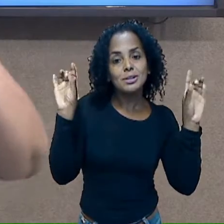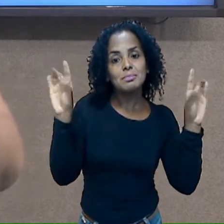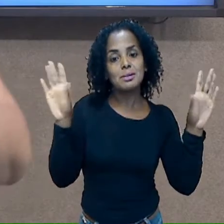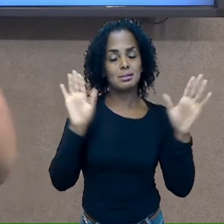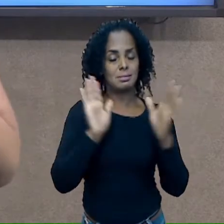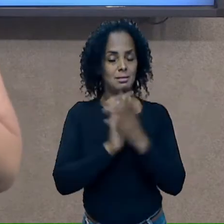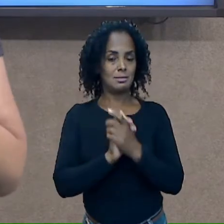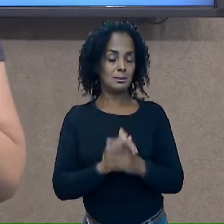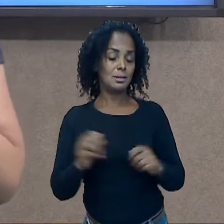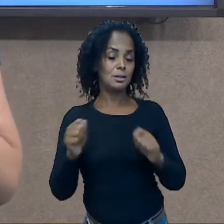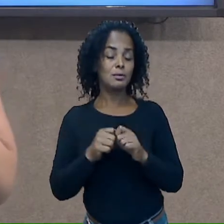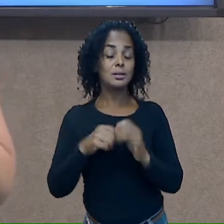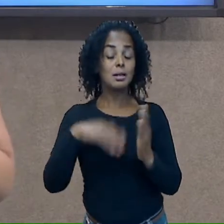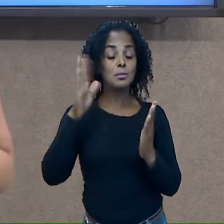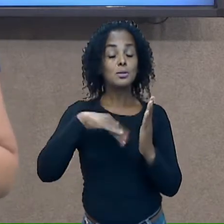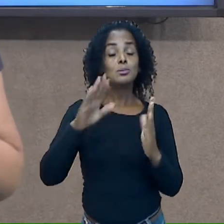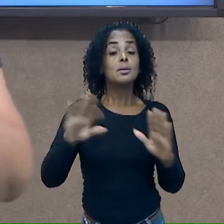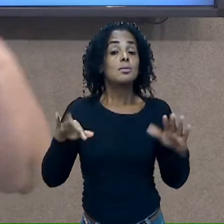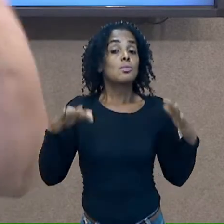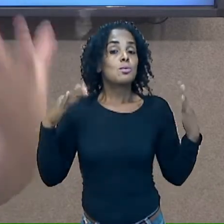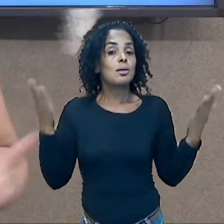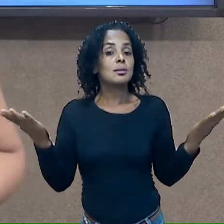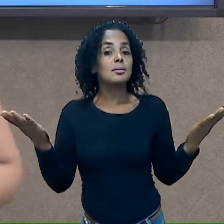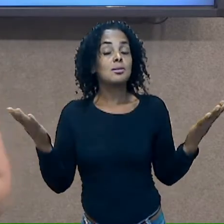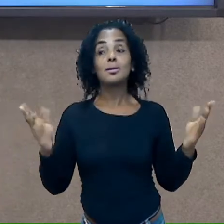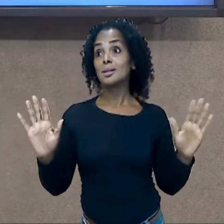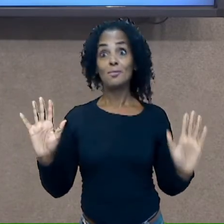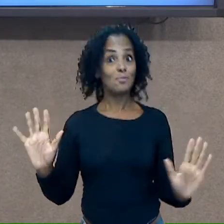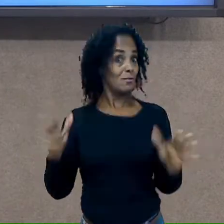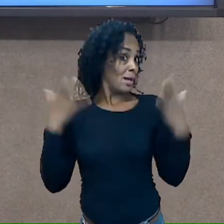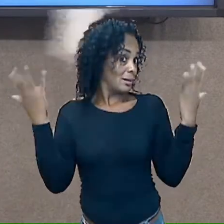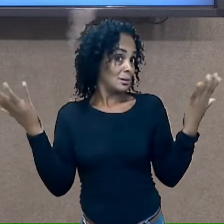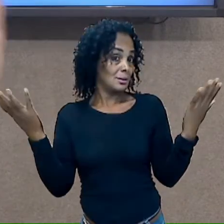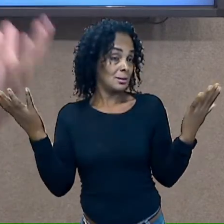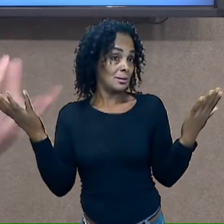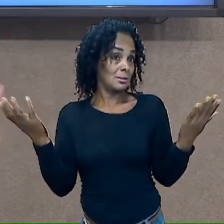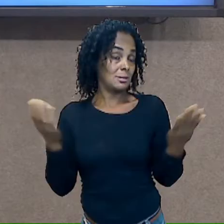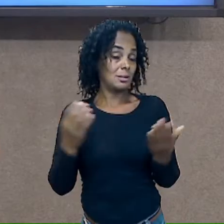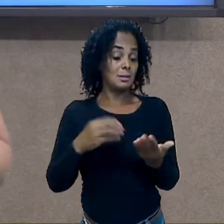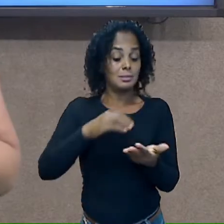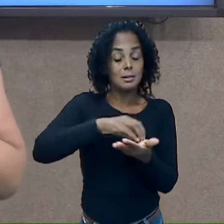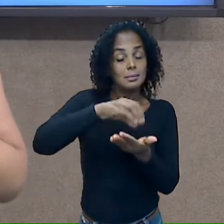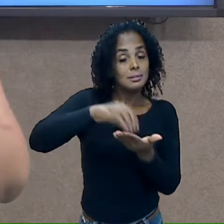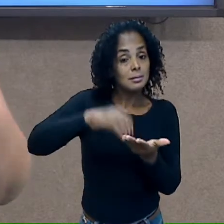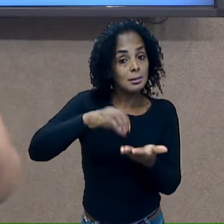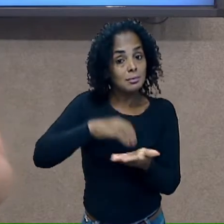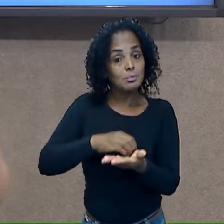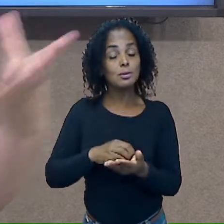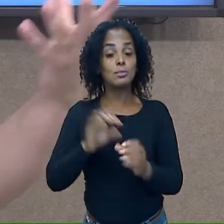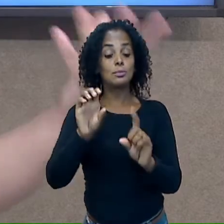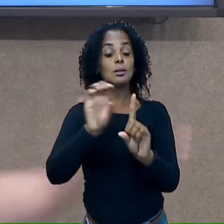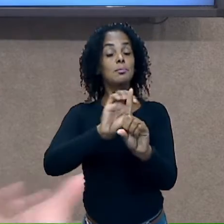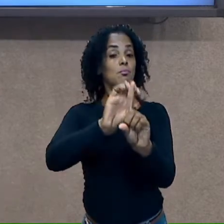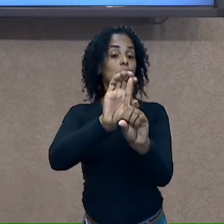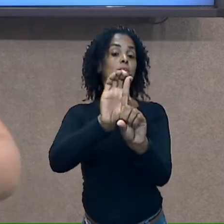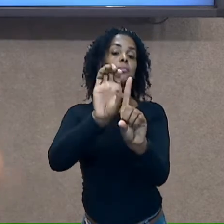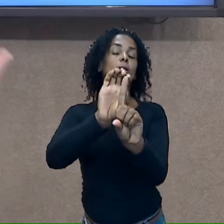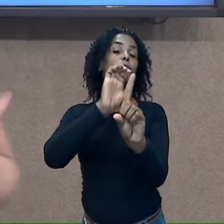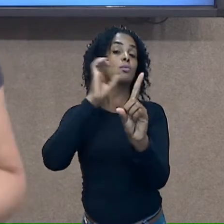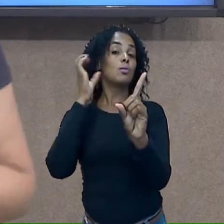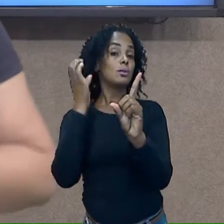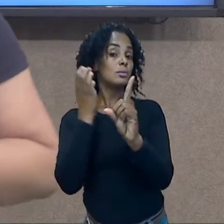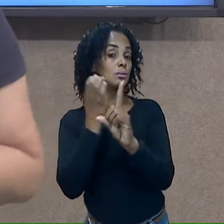essas pinturas quando tem festa na aldeia, eles fazem essas pinturas quando tem culto, né? É